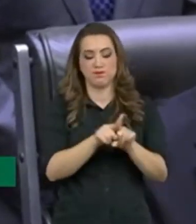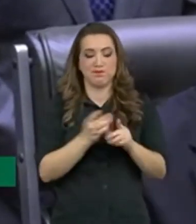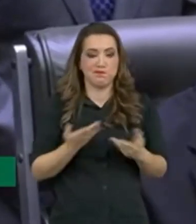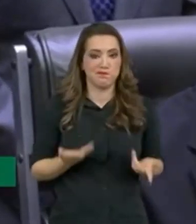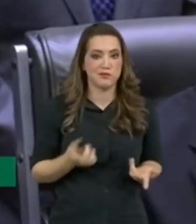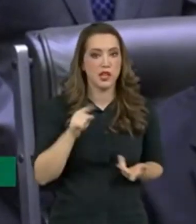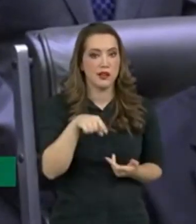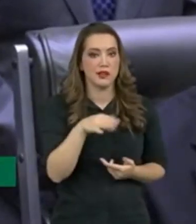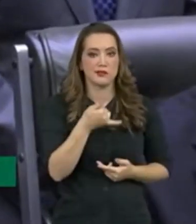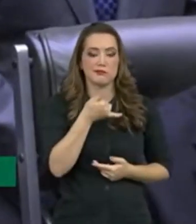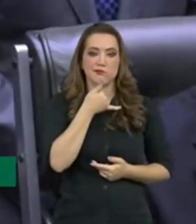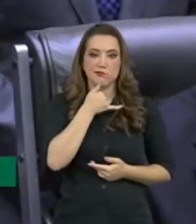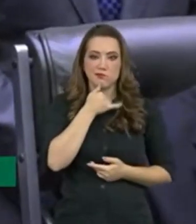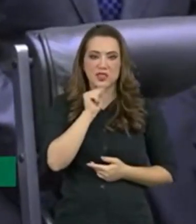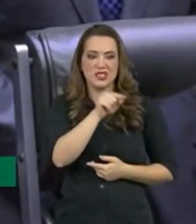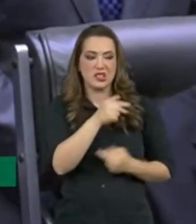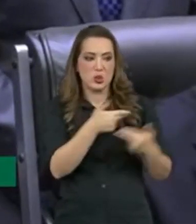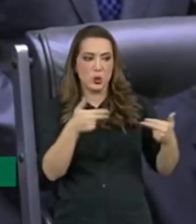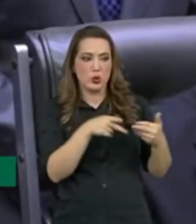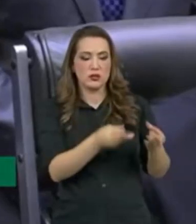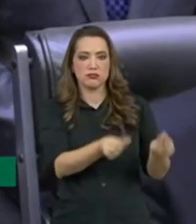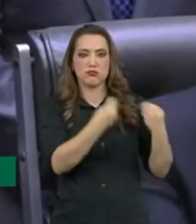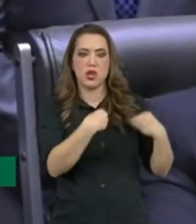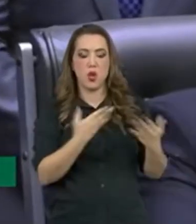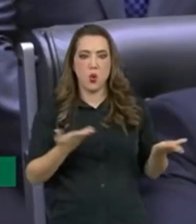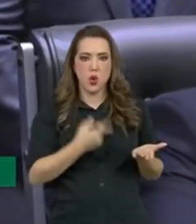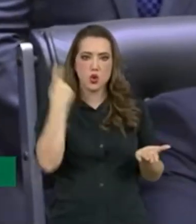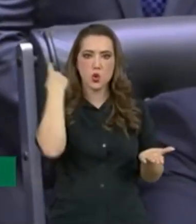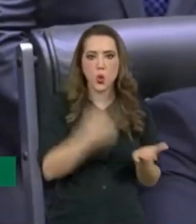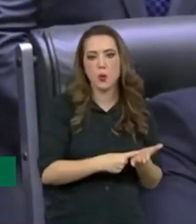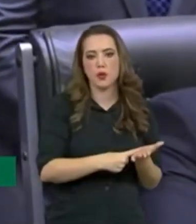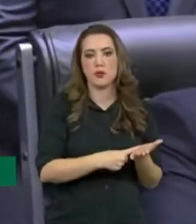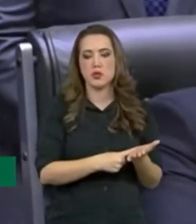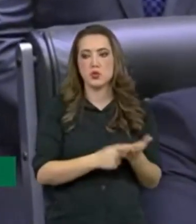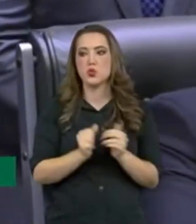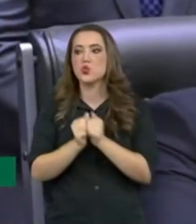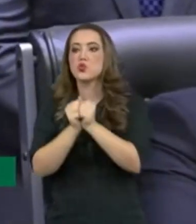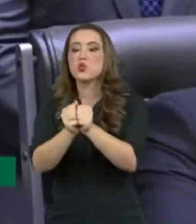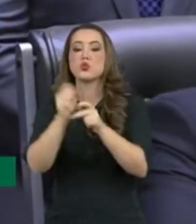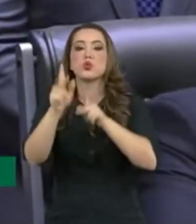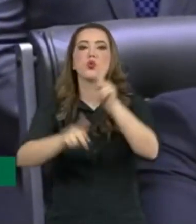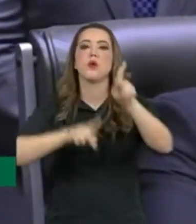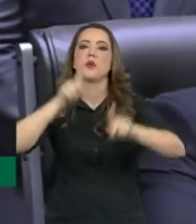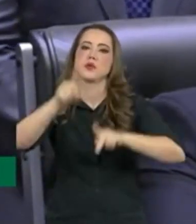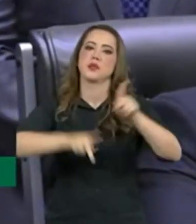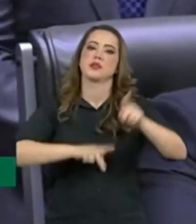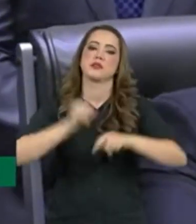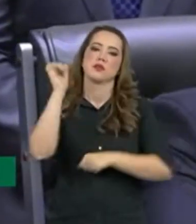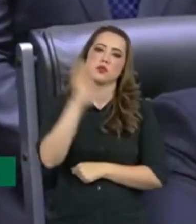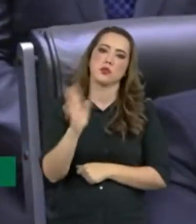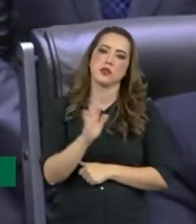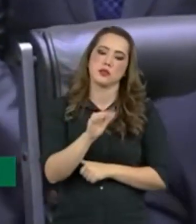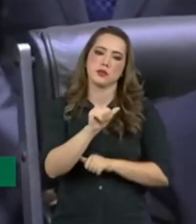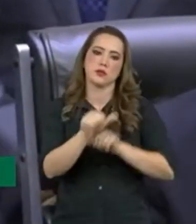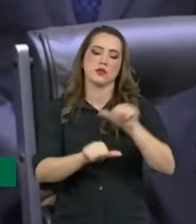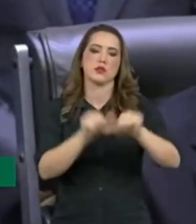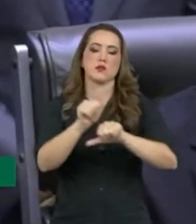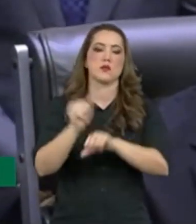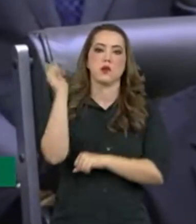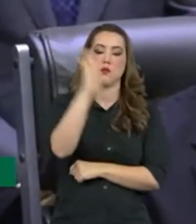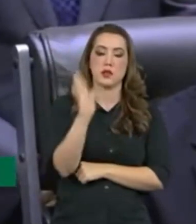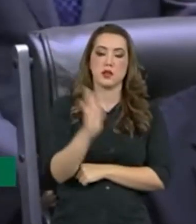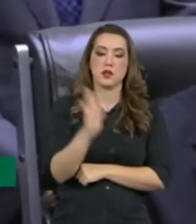estas terríveis ruínas que assumo o compromisso de, junto com o povo brasileiro, reconstruir o país e